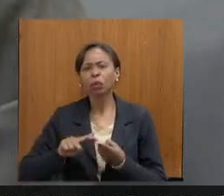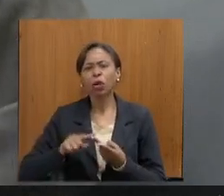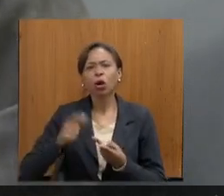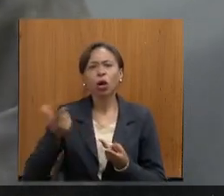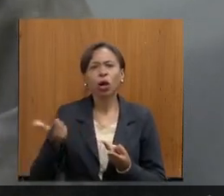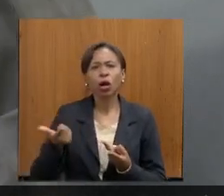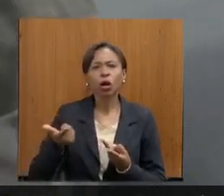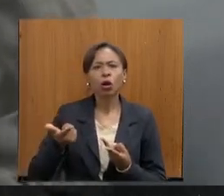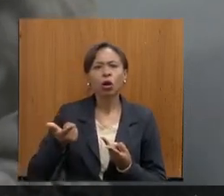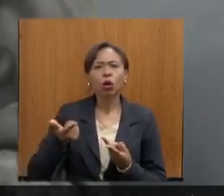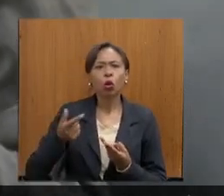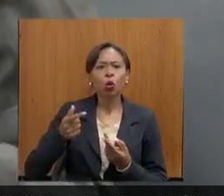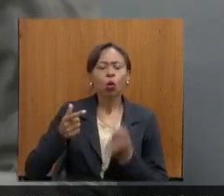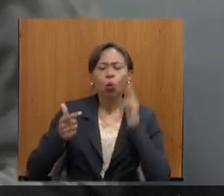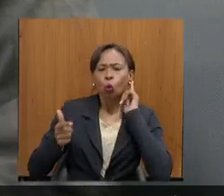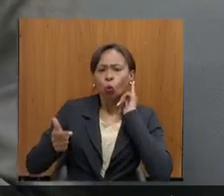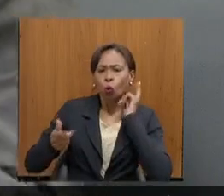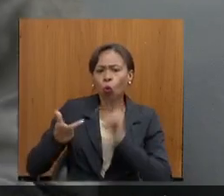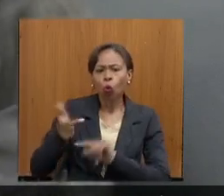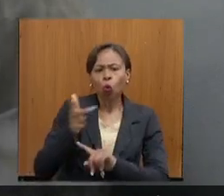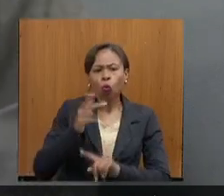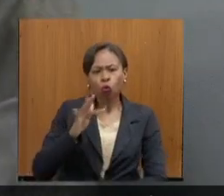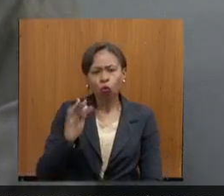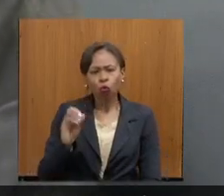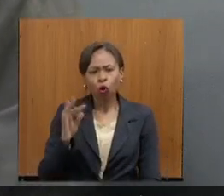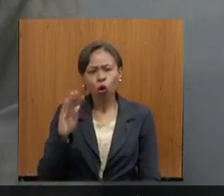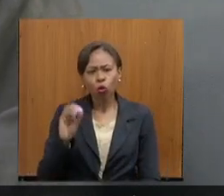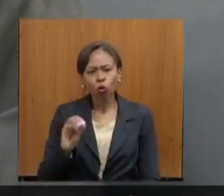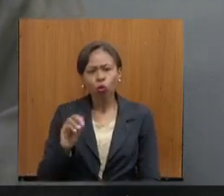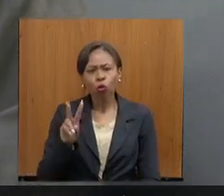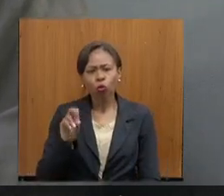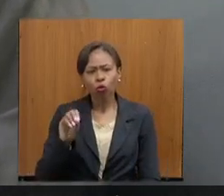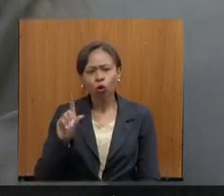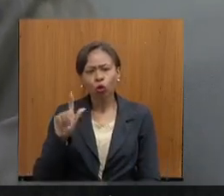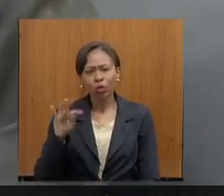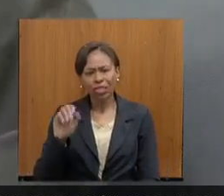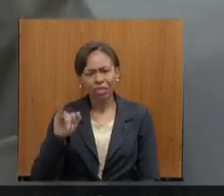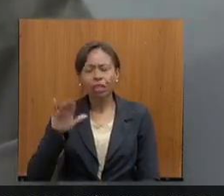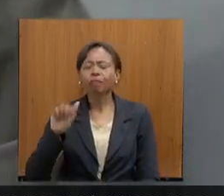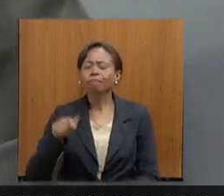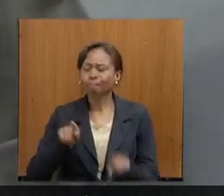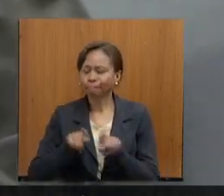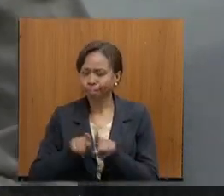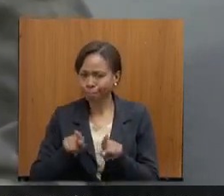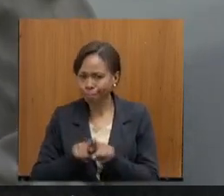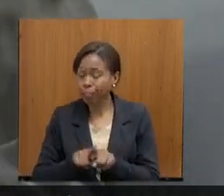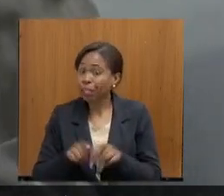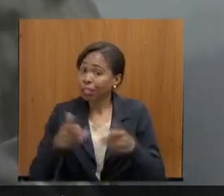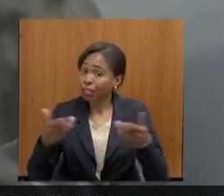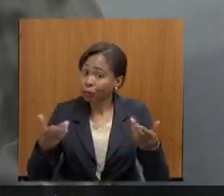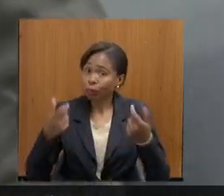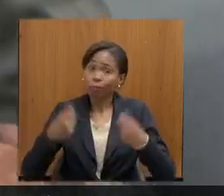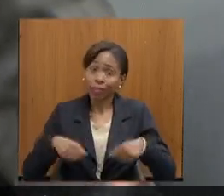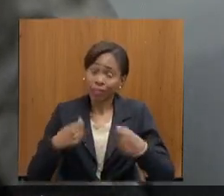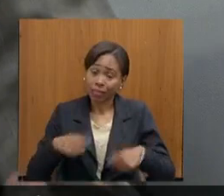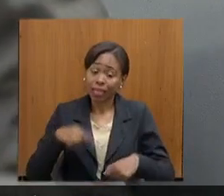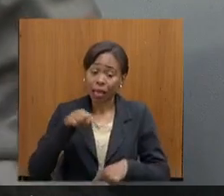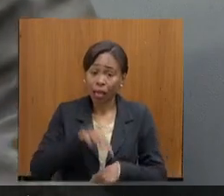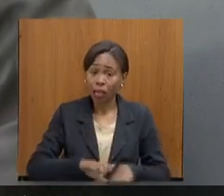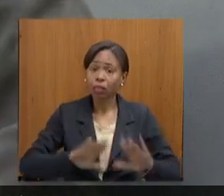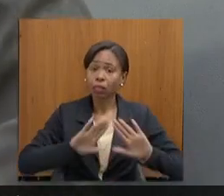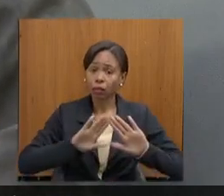também jusante Três Marias tem um potencial muito grande os serviços ativos então é importante a